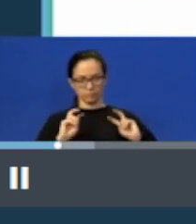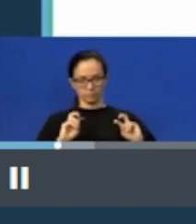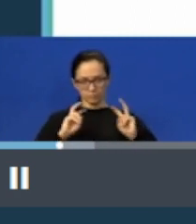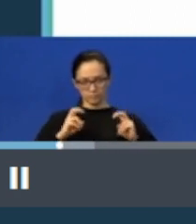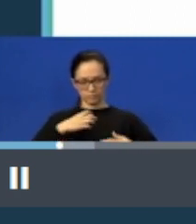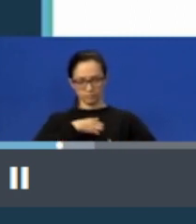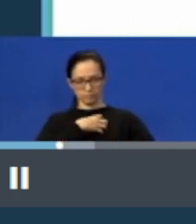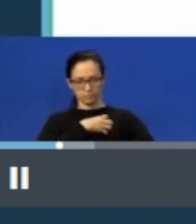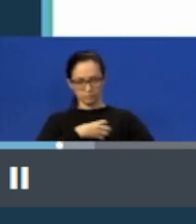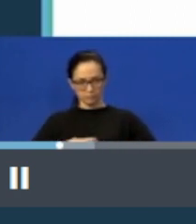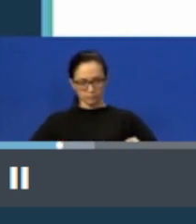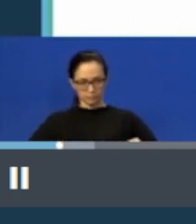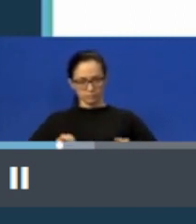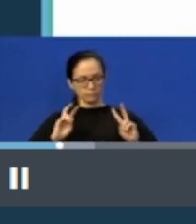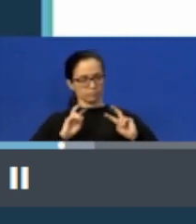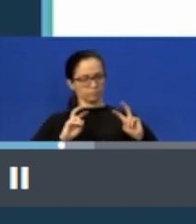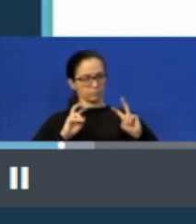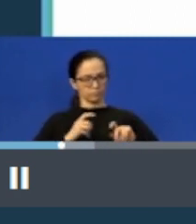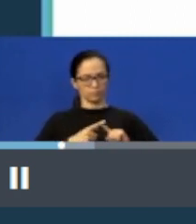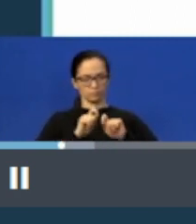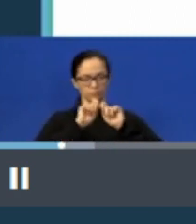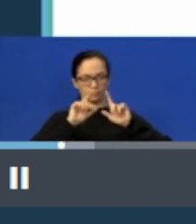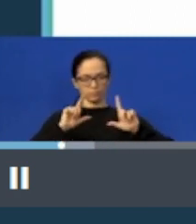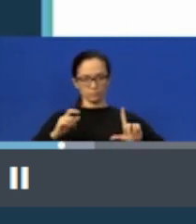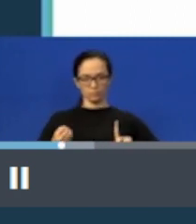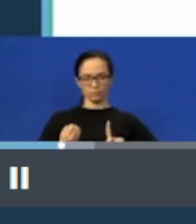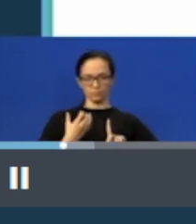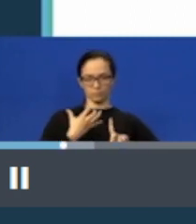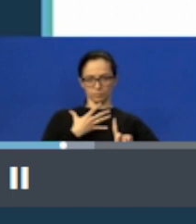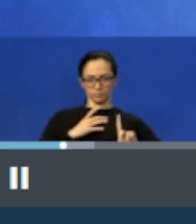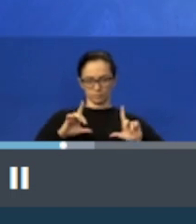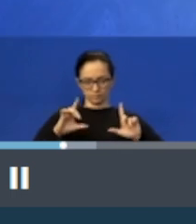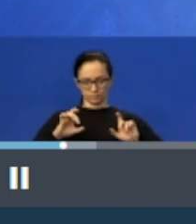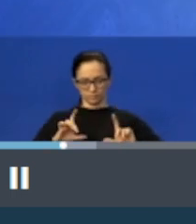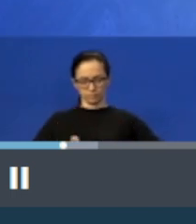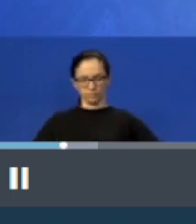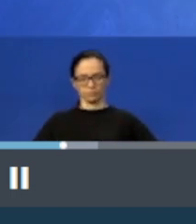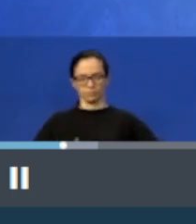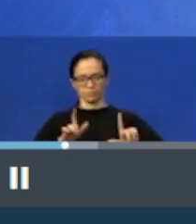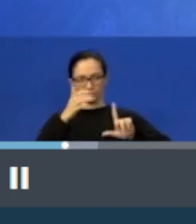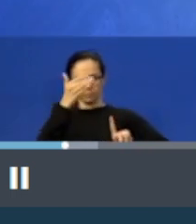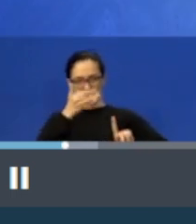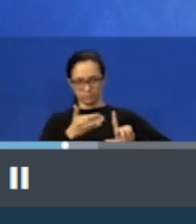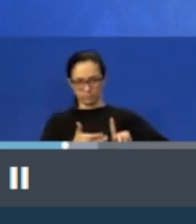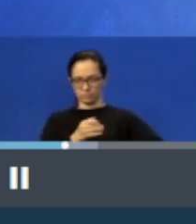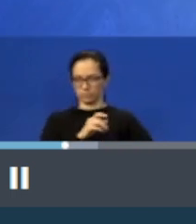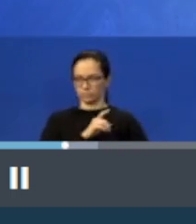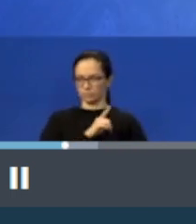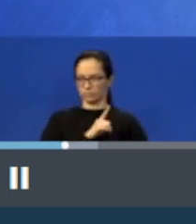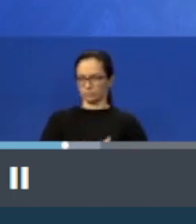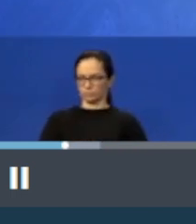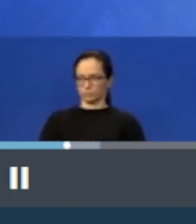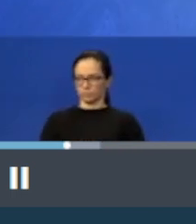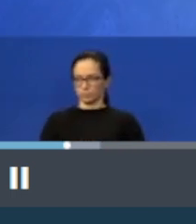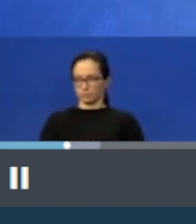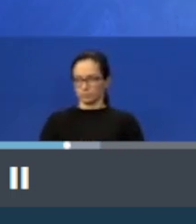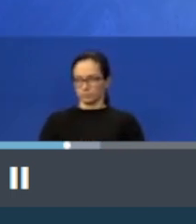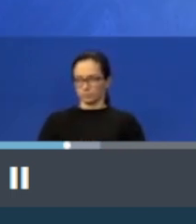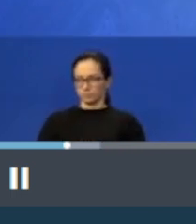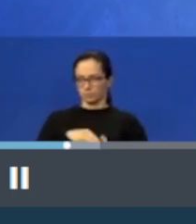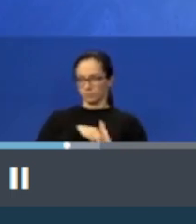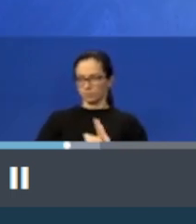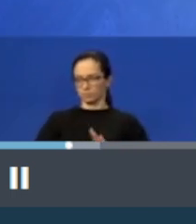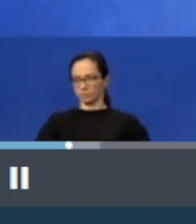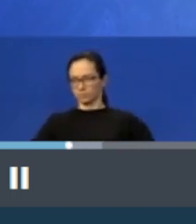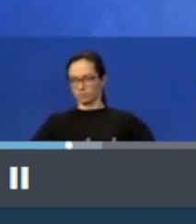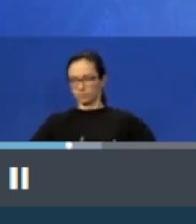meio do uso de radiações gerando uma imagem. Então aqui, a radiologia ela tem diferentes métodos de